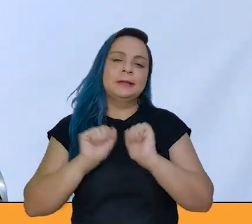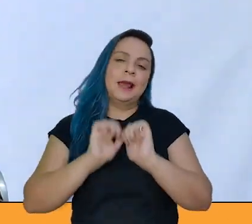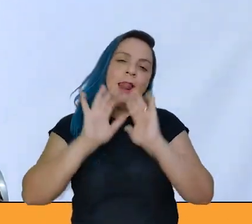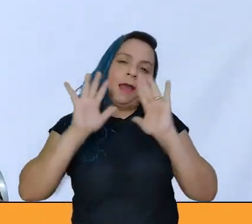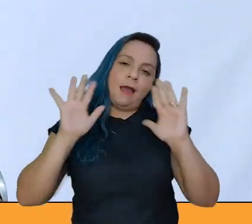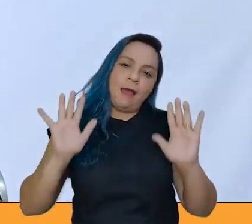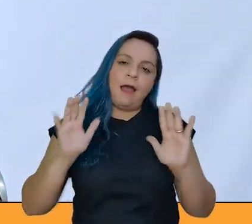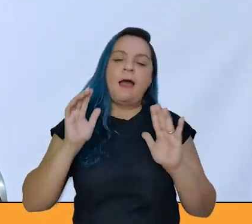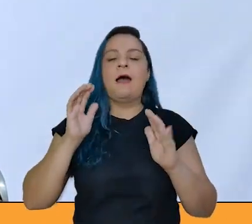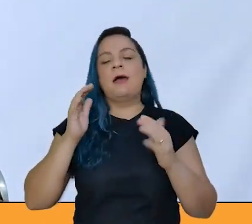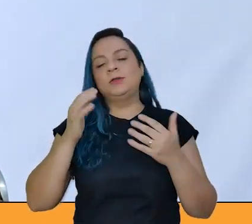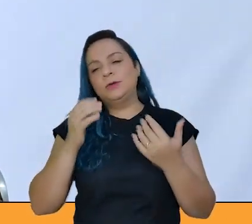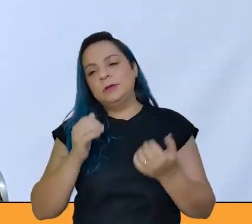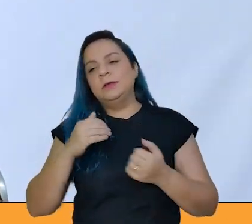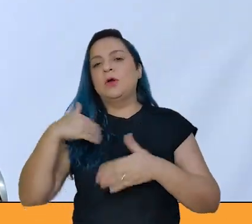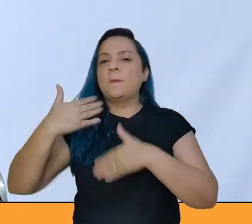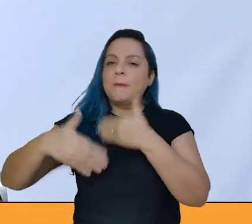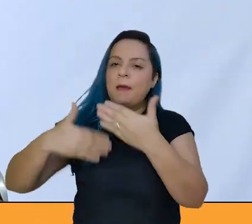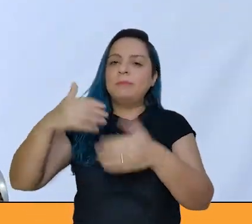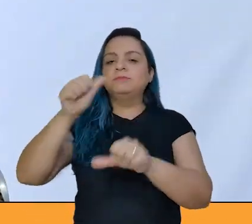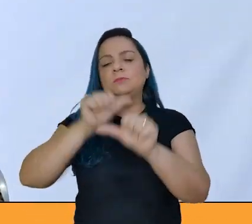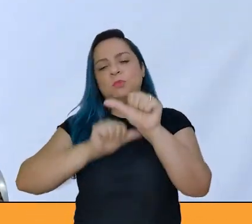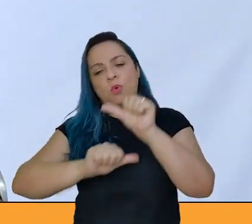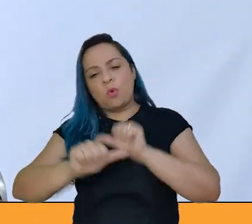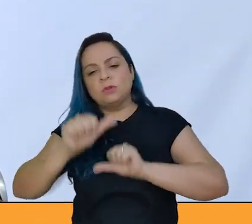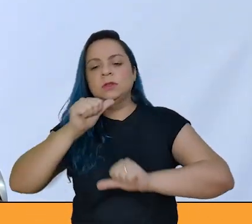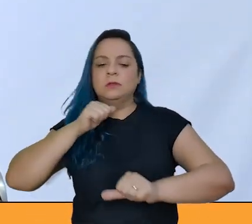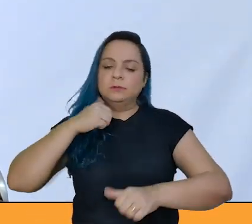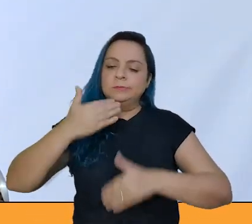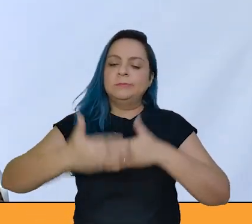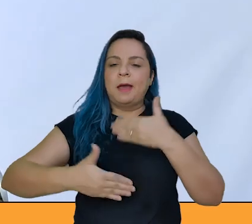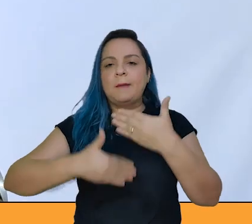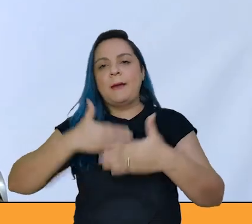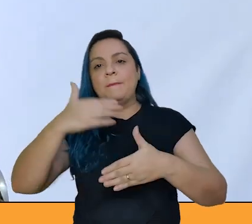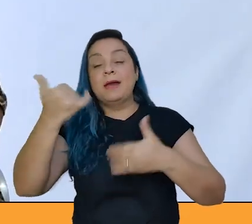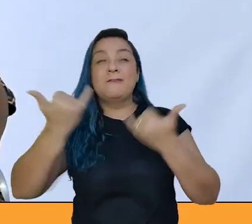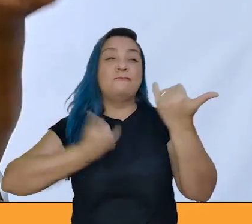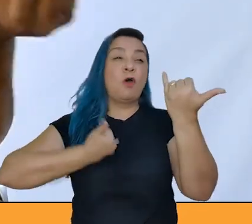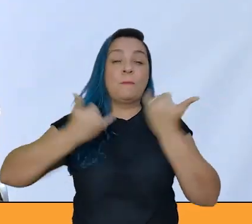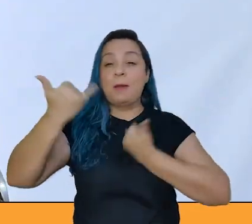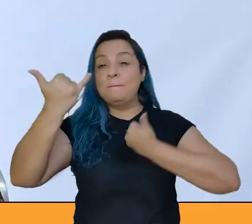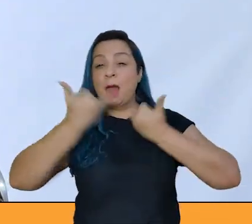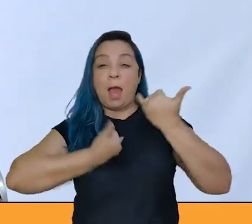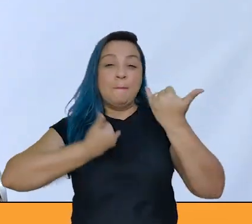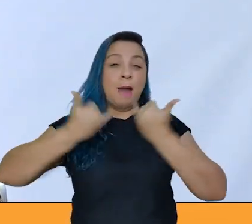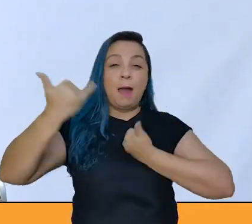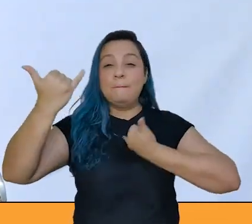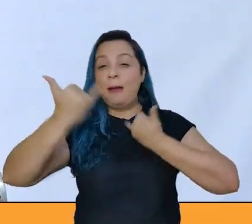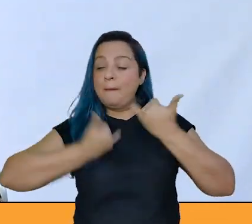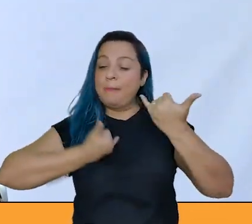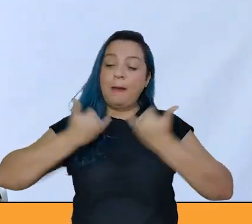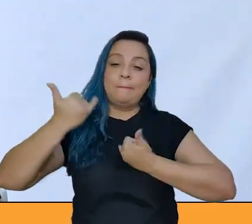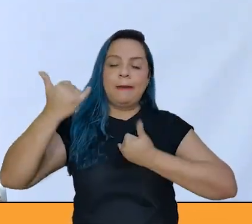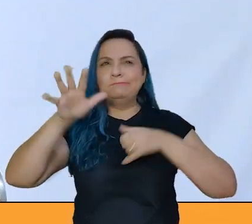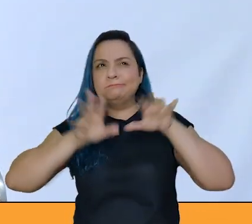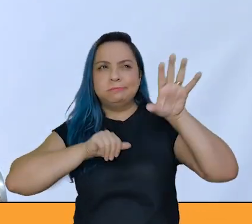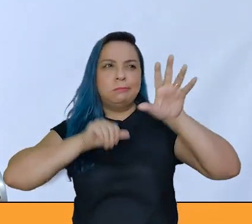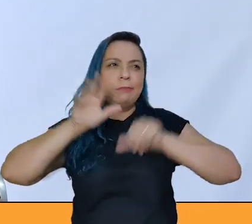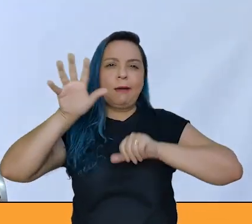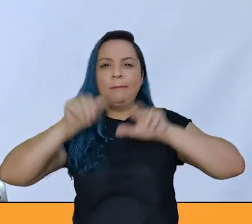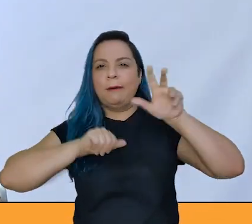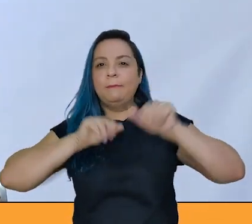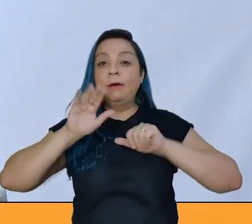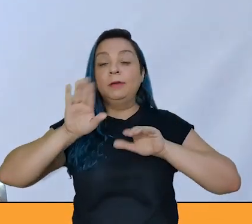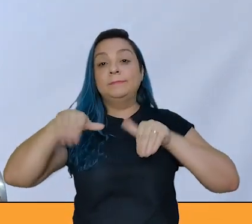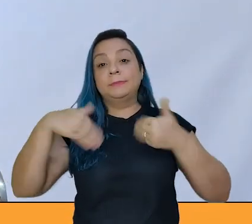que vai sofrendo alterações, mudanças, porque a gente recebe muita informação, pessoas atravessam esse processo,